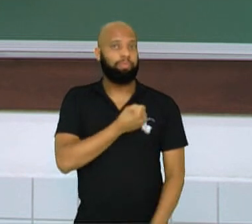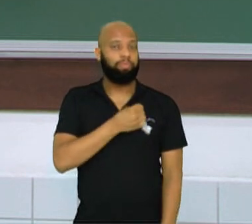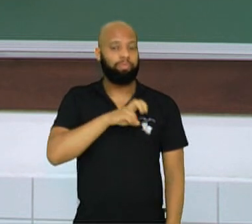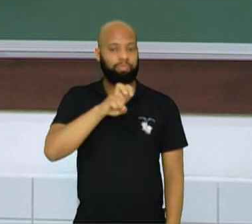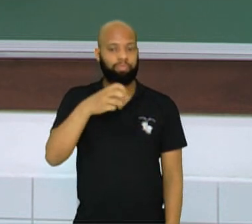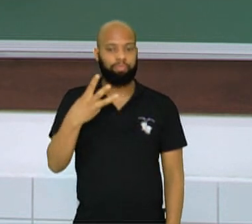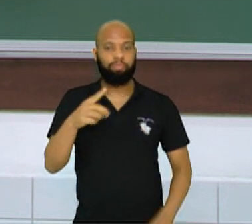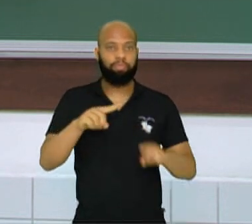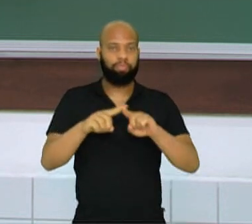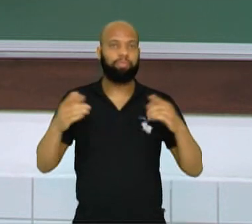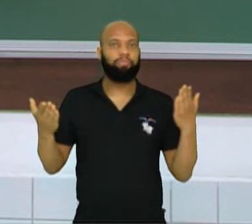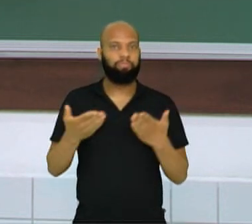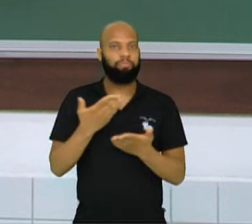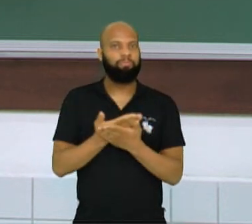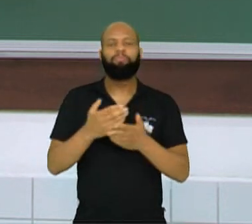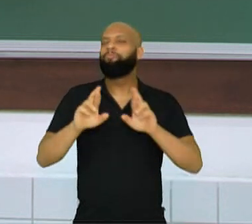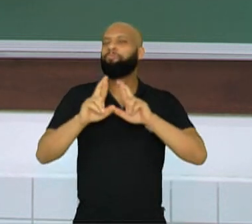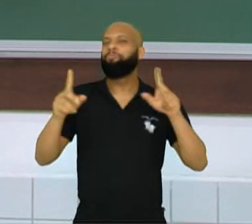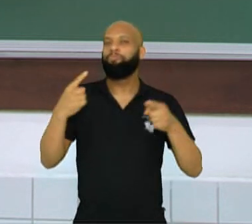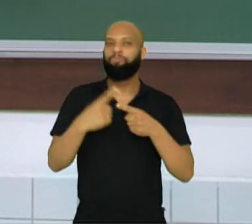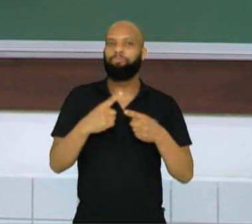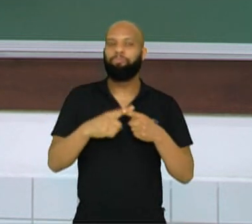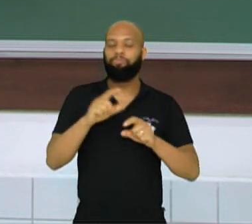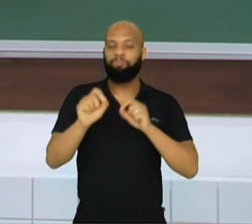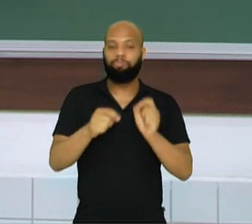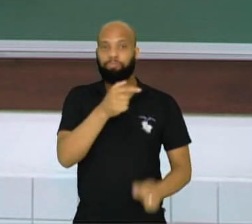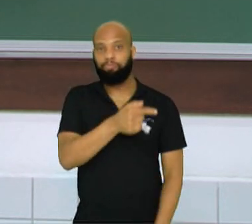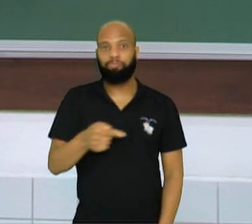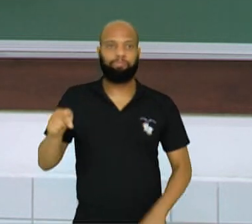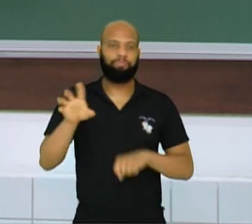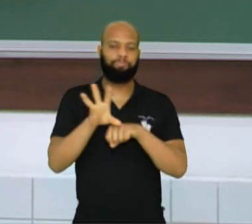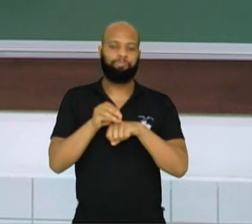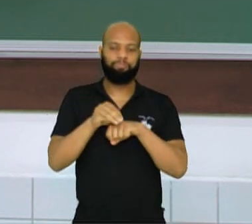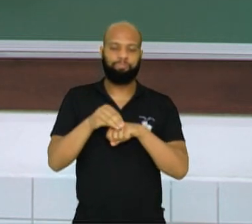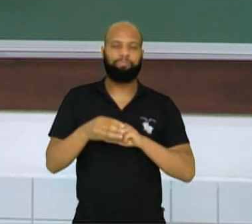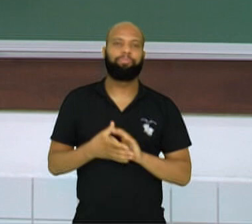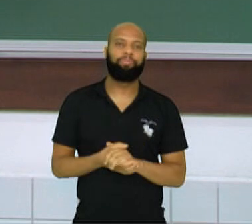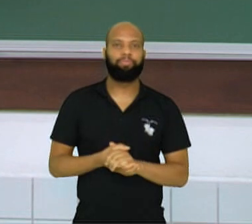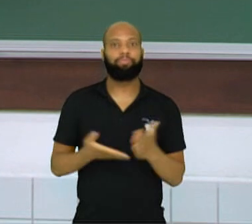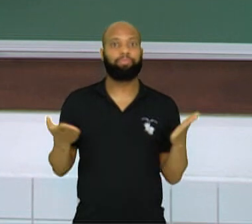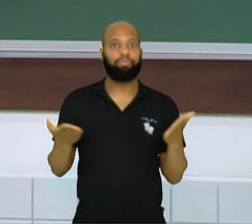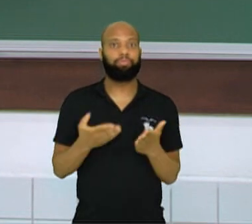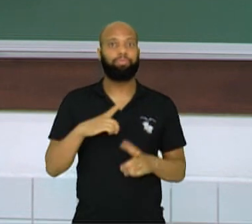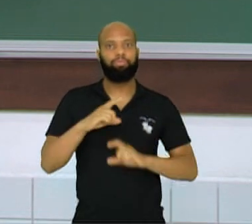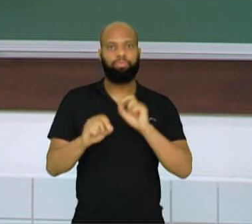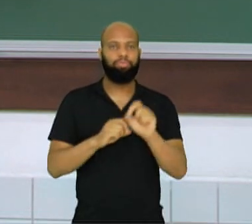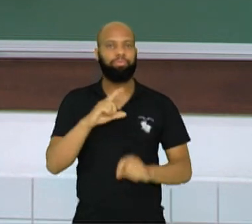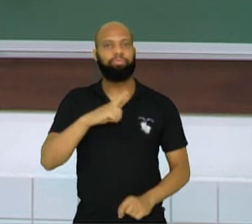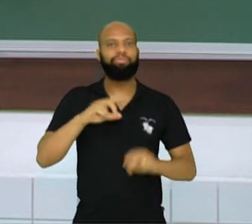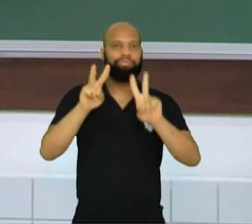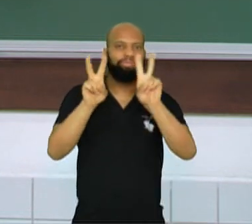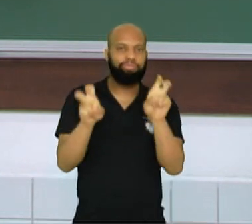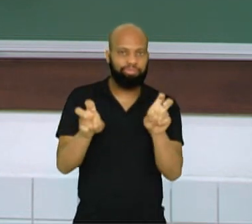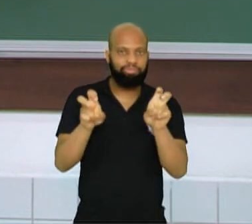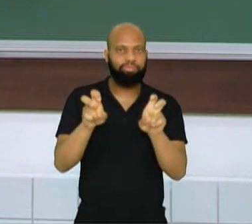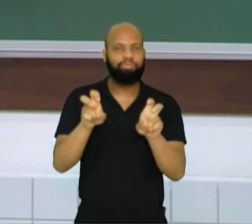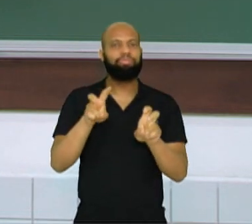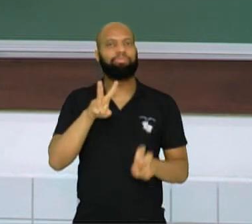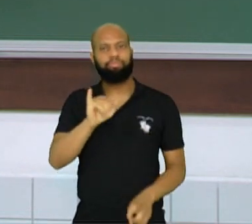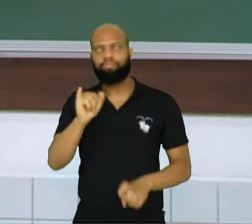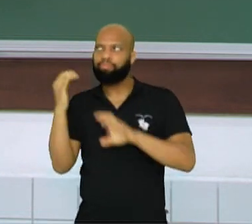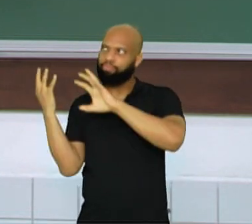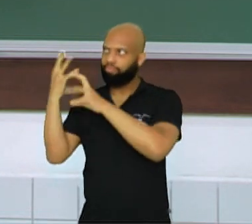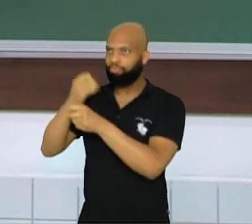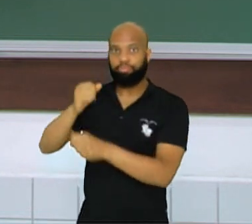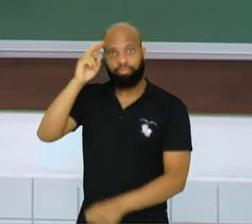essa vai ser uma aula diferente. Por quê? Porque a gente está na Semana do Conhecimento. Então nós vamos ter temas dos quais a gente vai